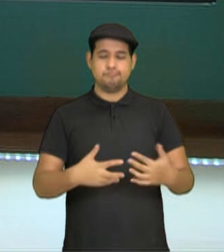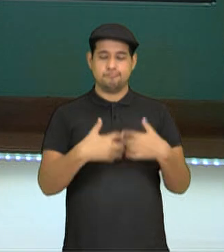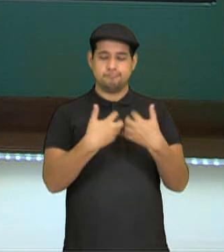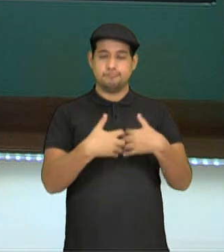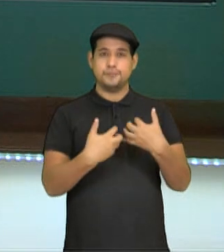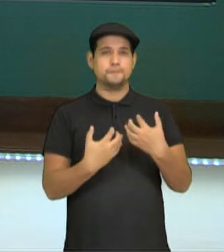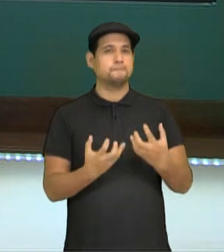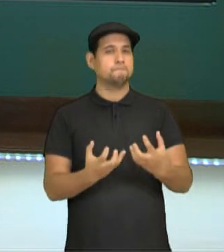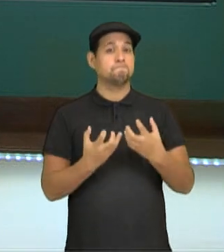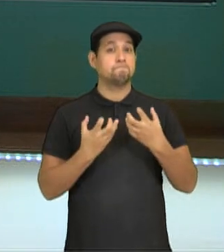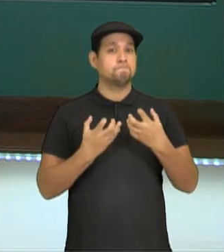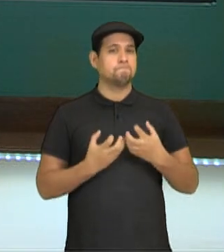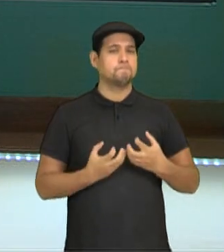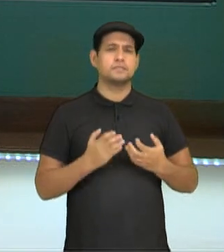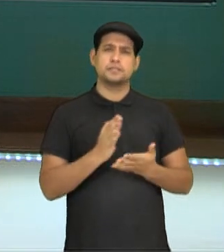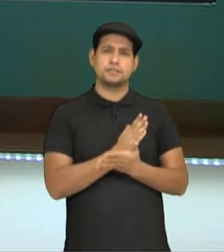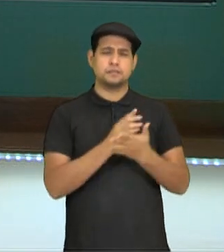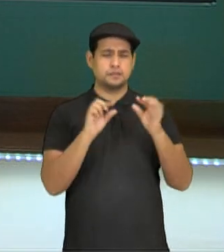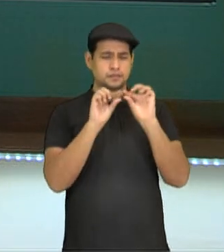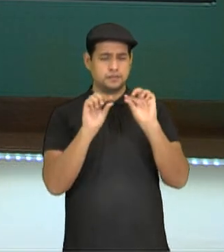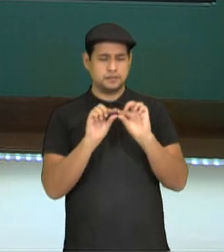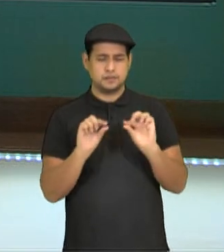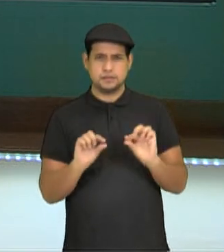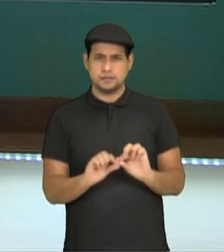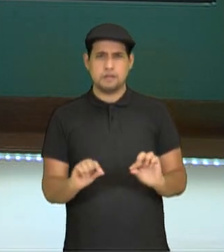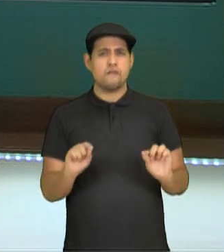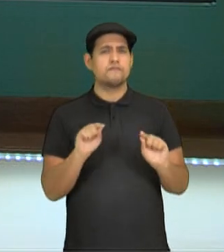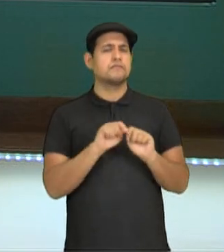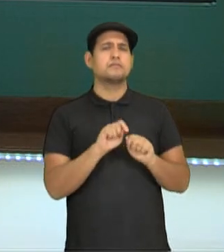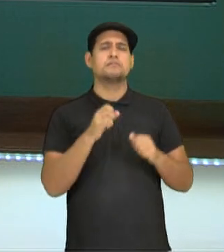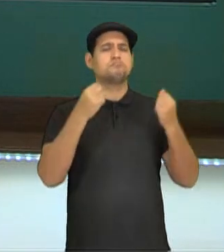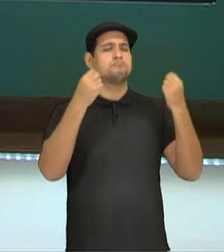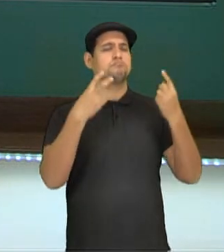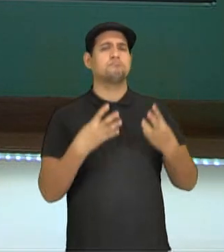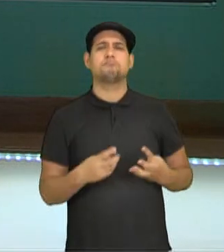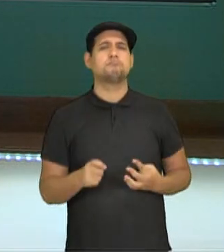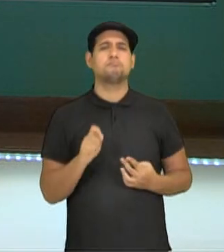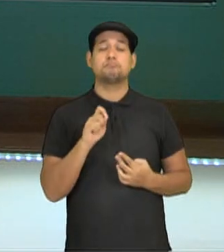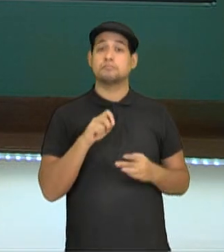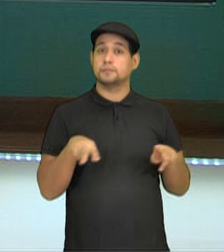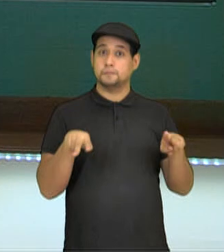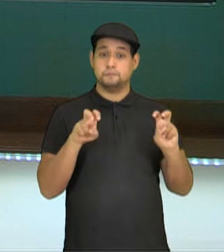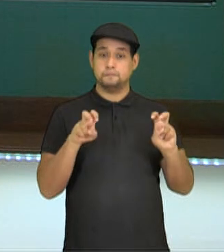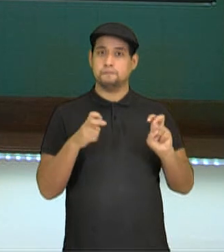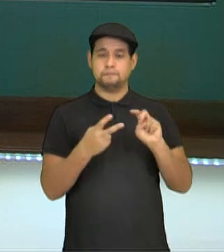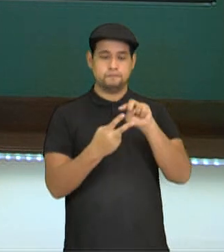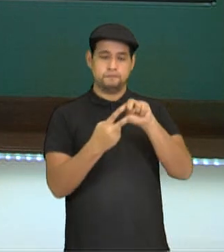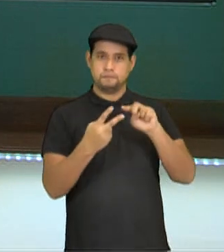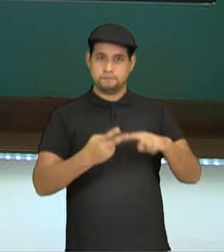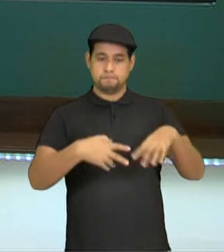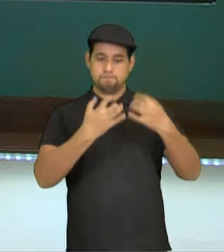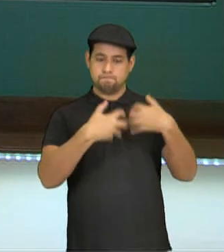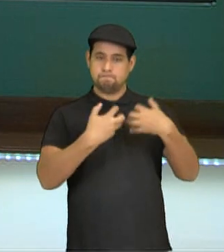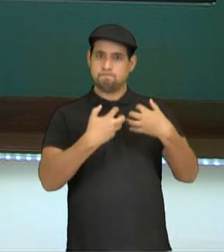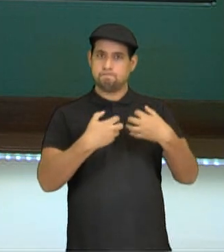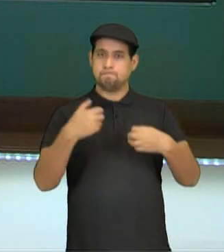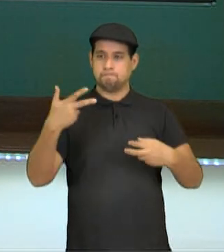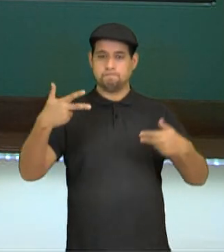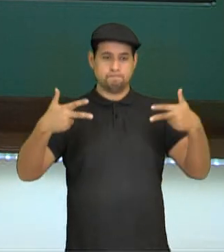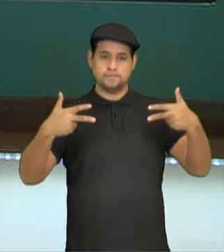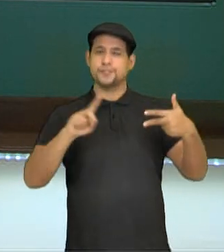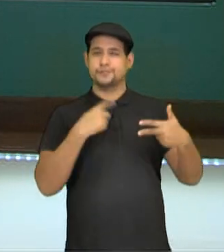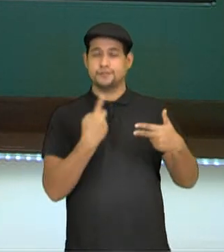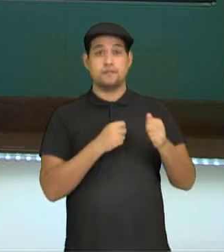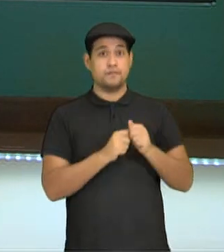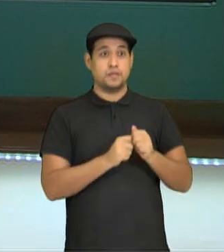eu quero que em algumas linhas você fale sobre esses dois aparelhos que acabamos de